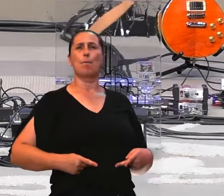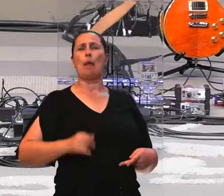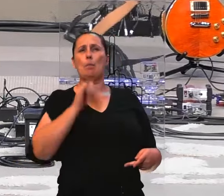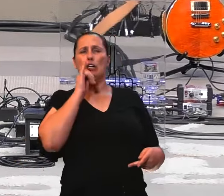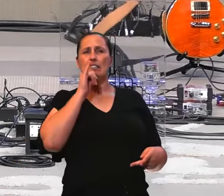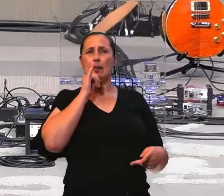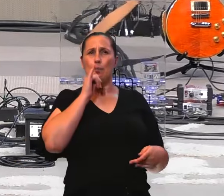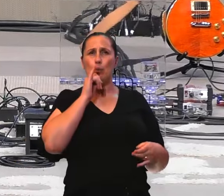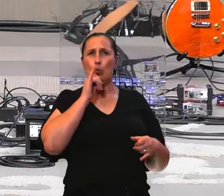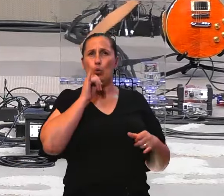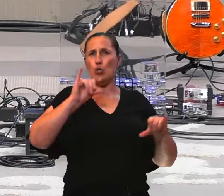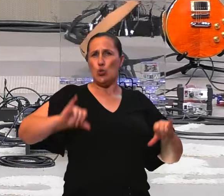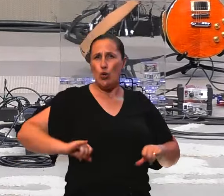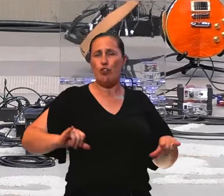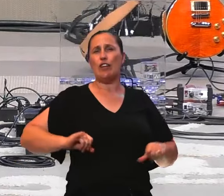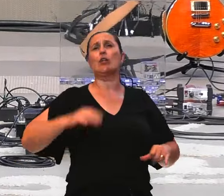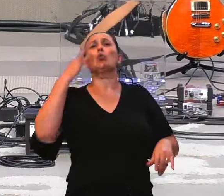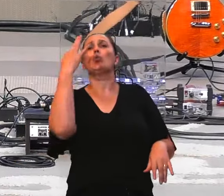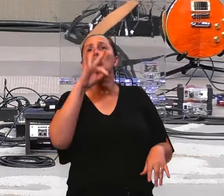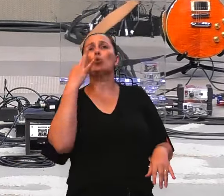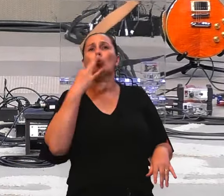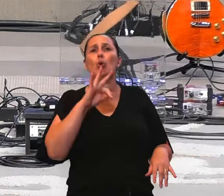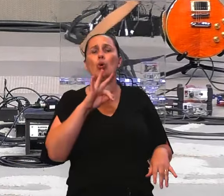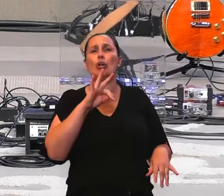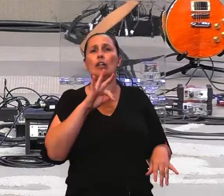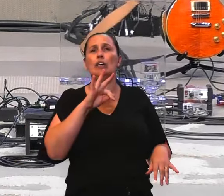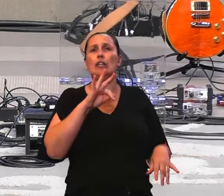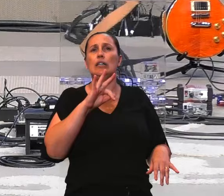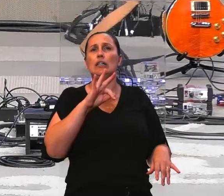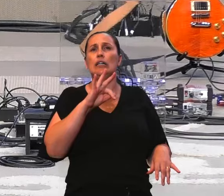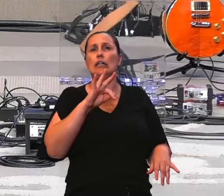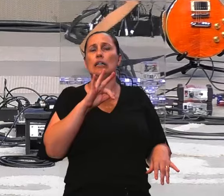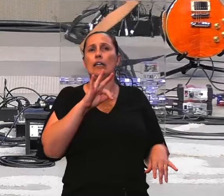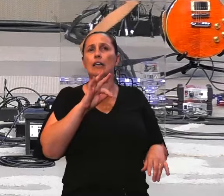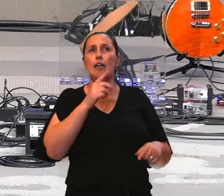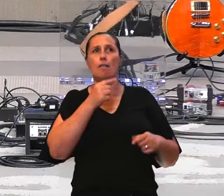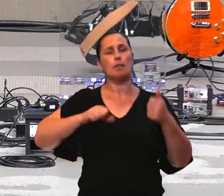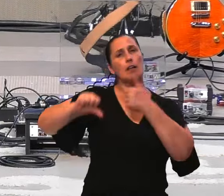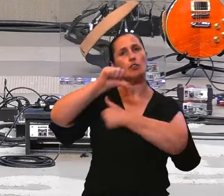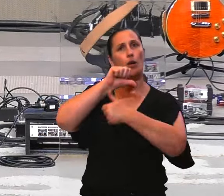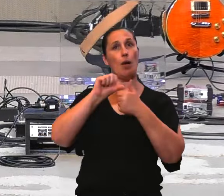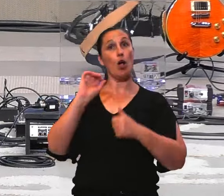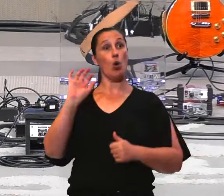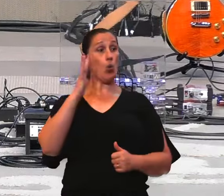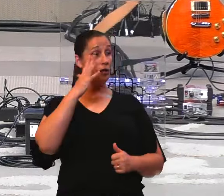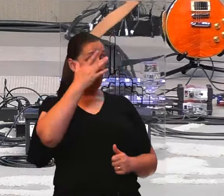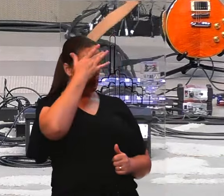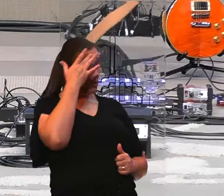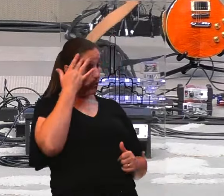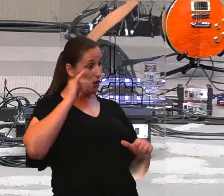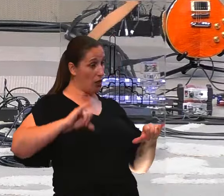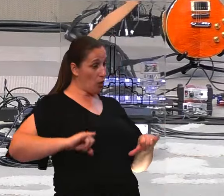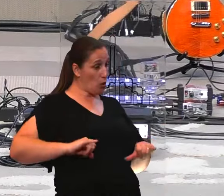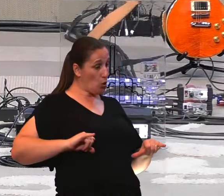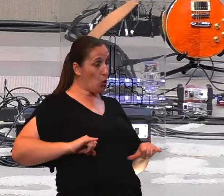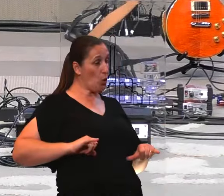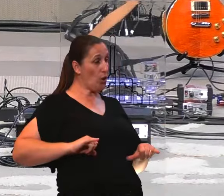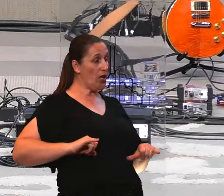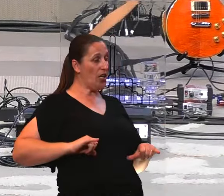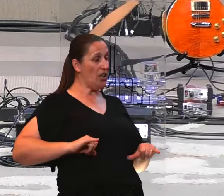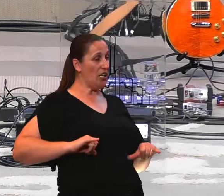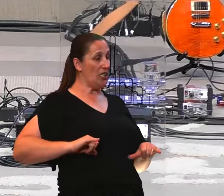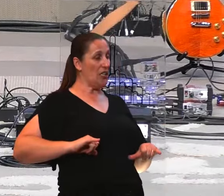de forma absoluta falei que lindo para que que serve ele disse quando uma pessoa tem uma dor a dor dela é a maior do